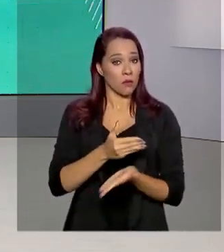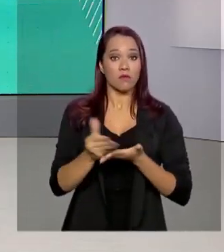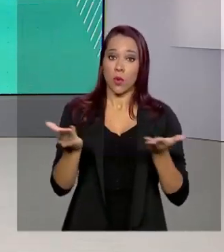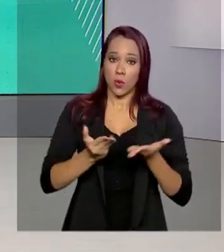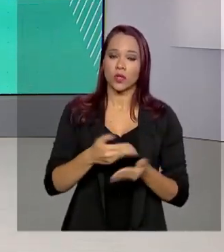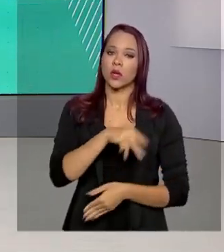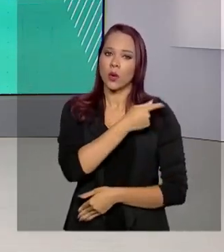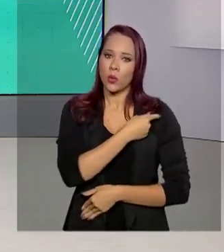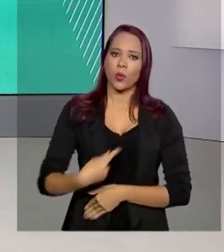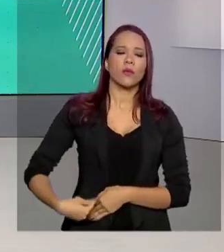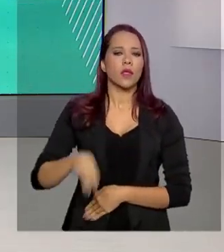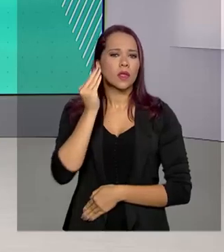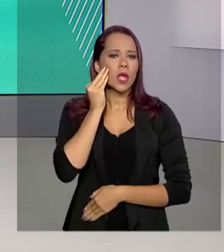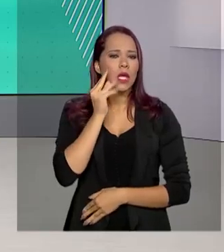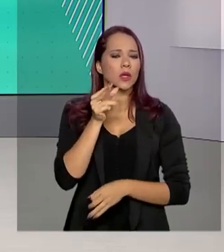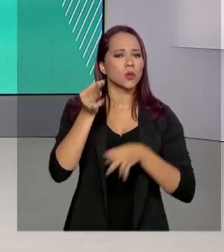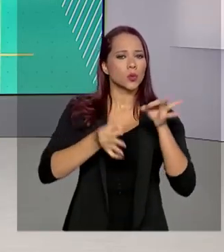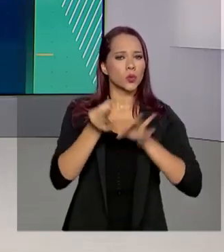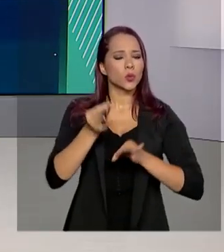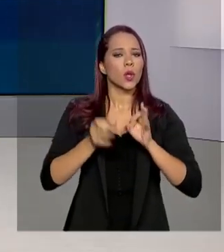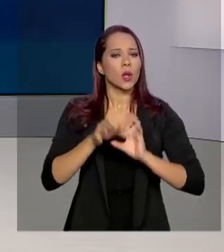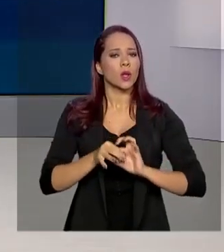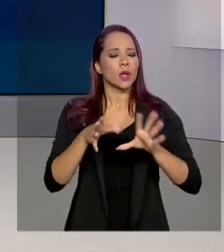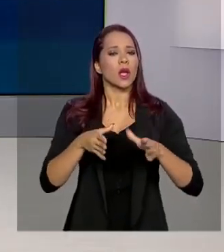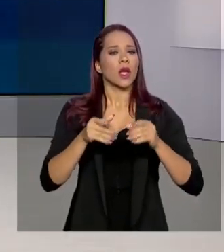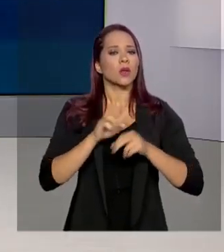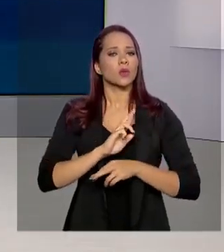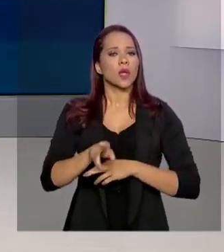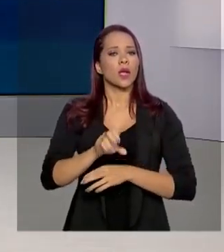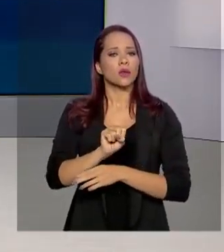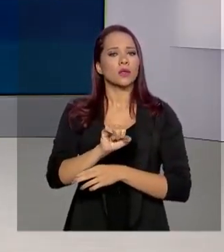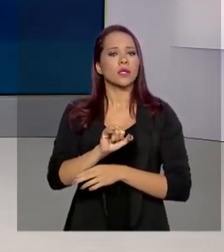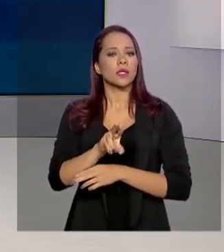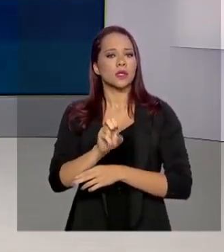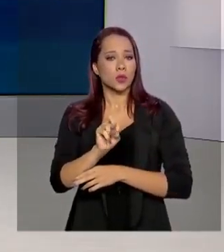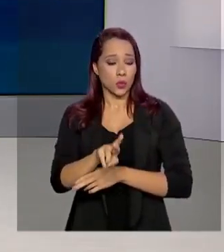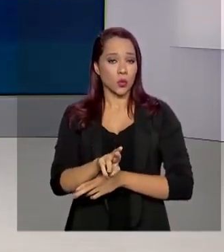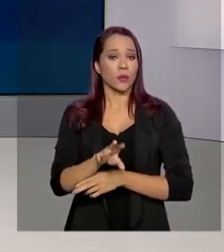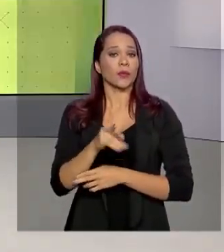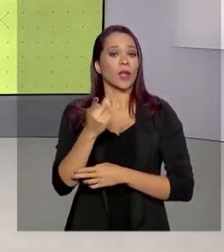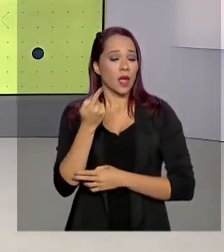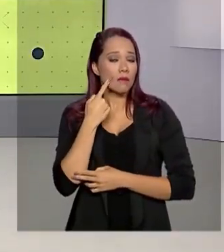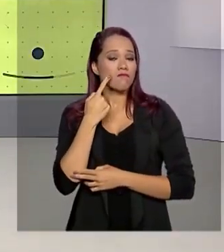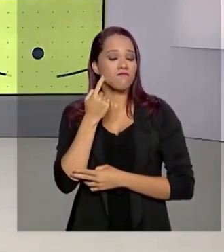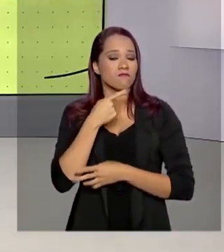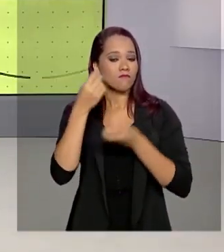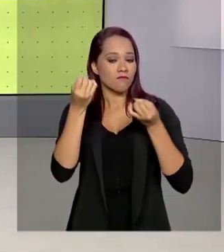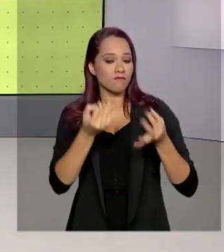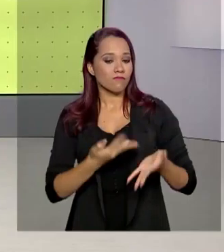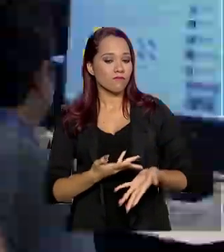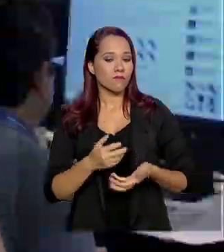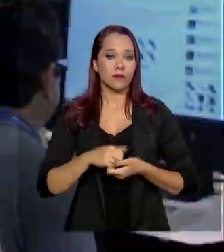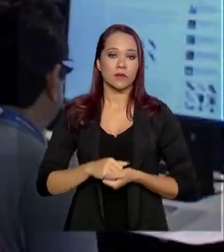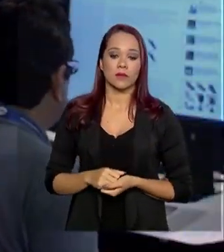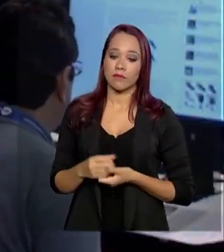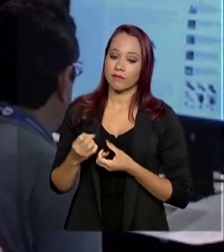o governo tenta na justiça liberar o resultado do sisu a repórter raquel sets tem as informações